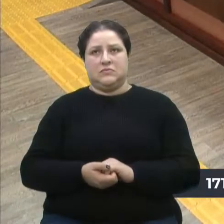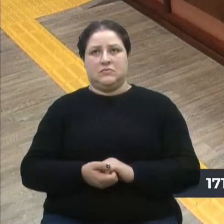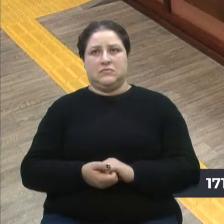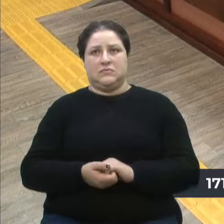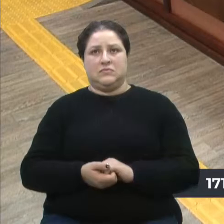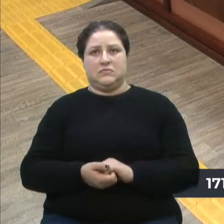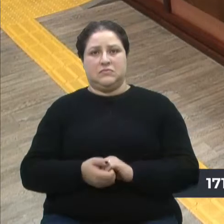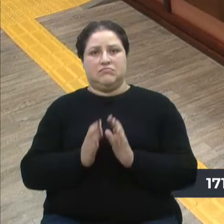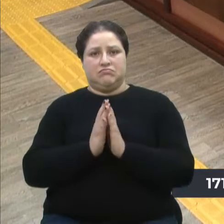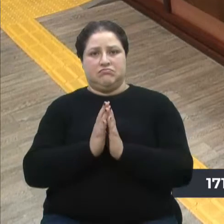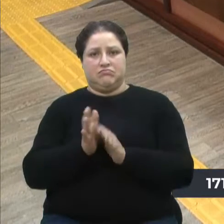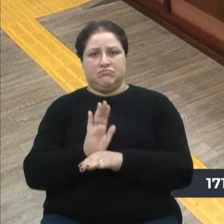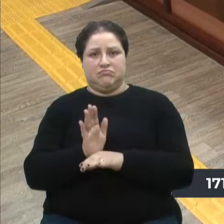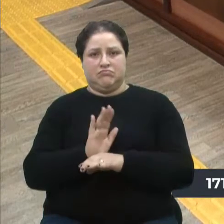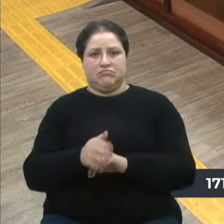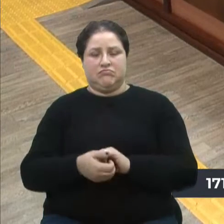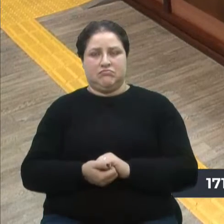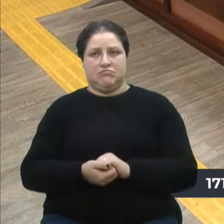Por favor, o vídeo.